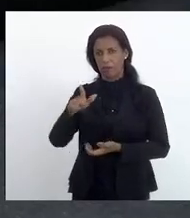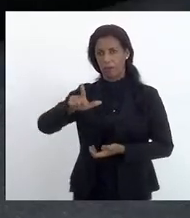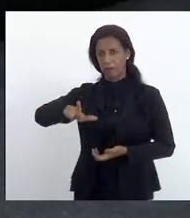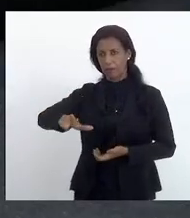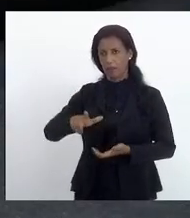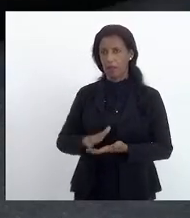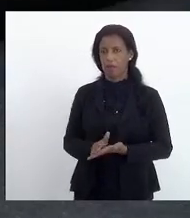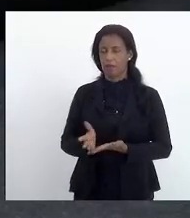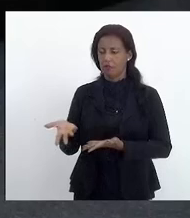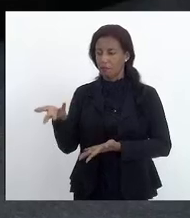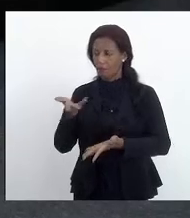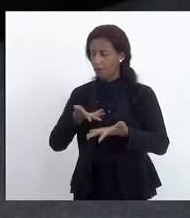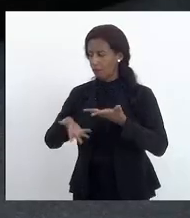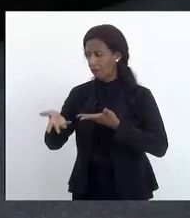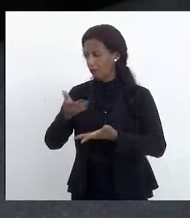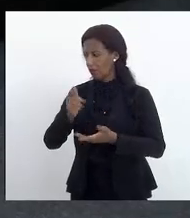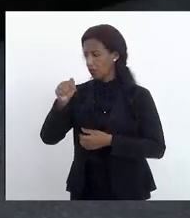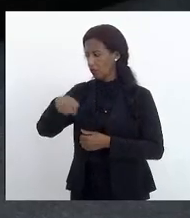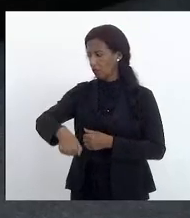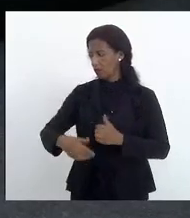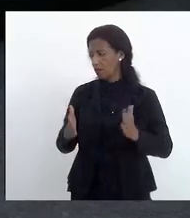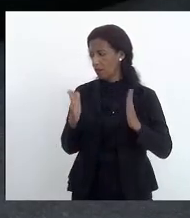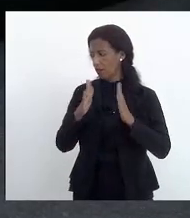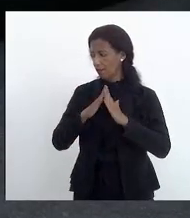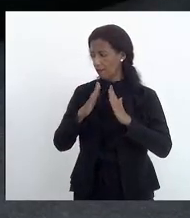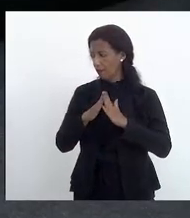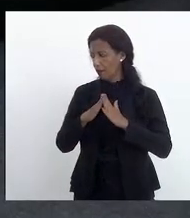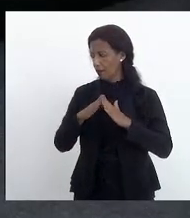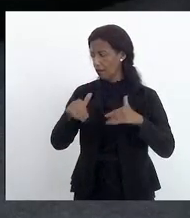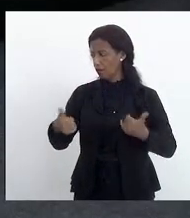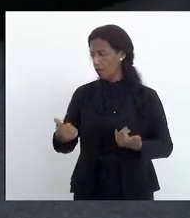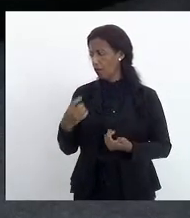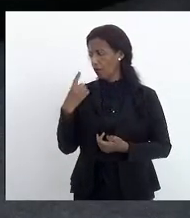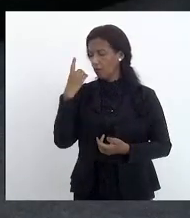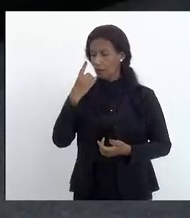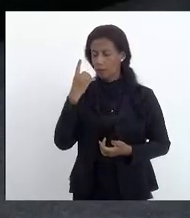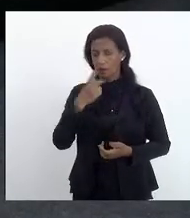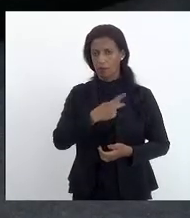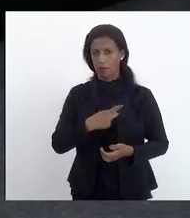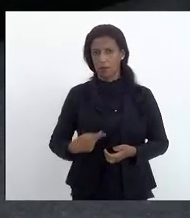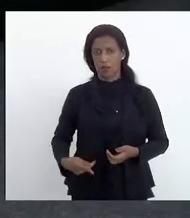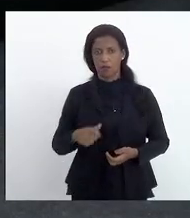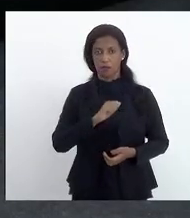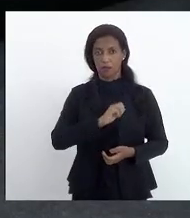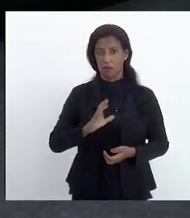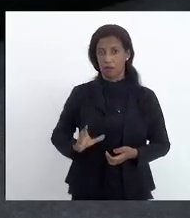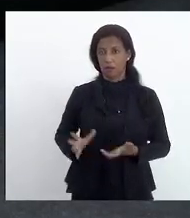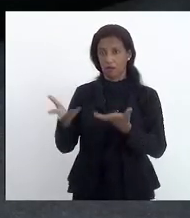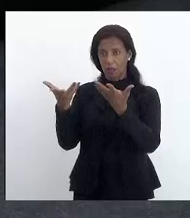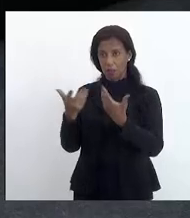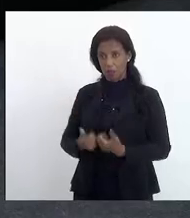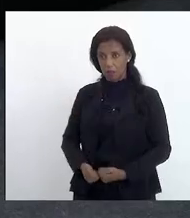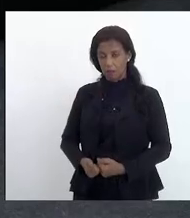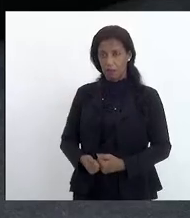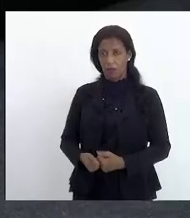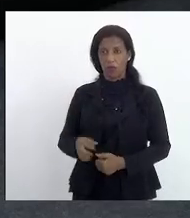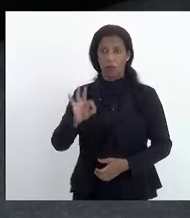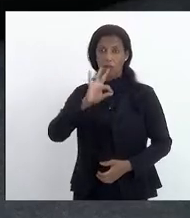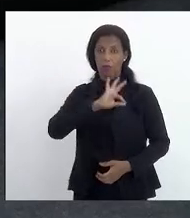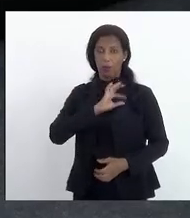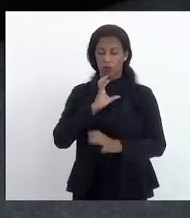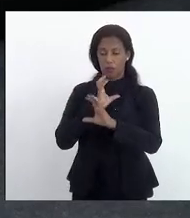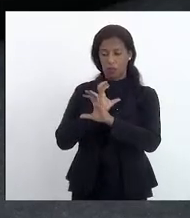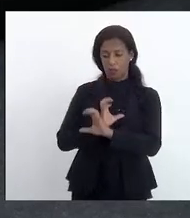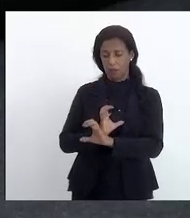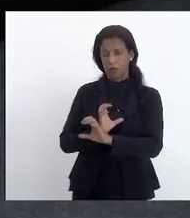projeto partiu desta casa, quando o presidente André Siciliano recebeu não só a Polícia